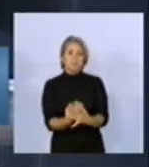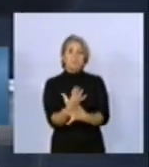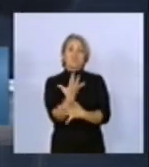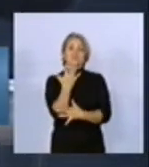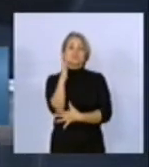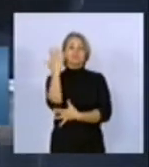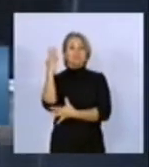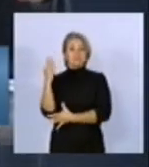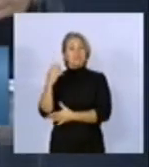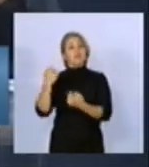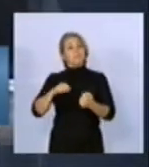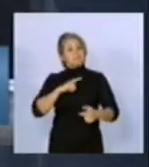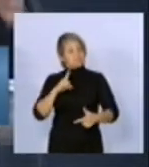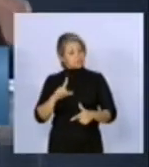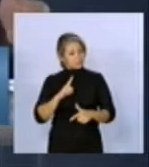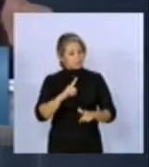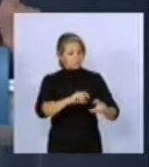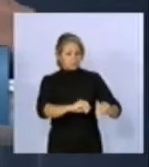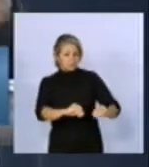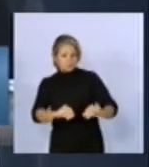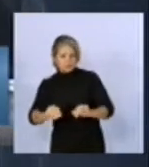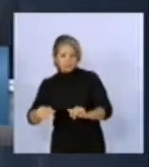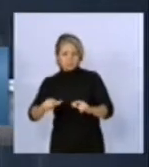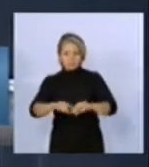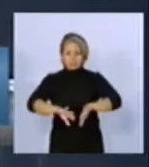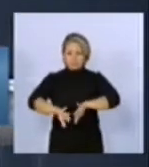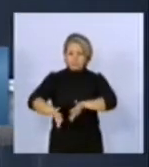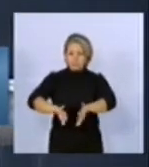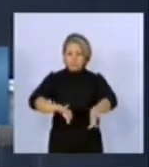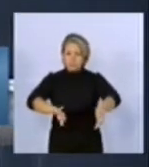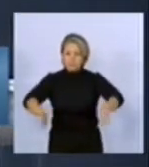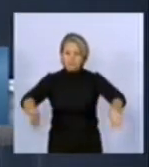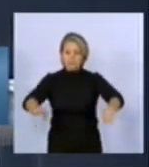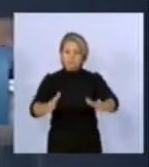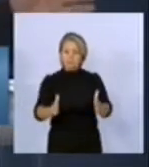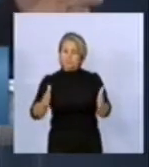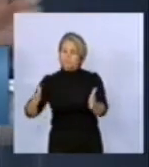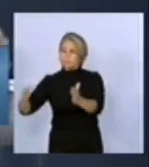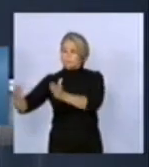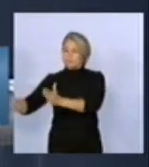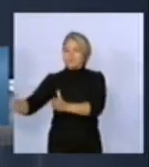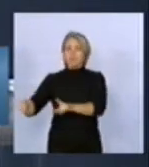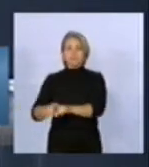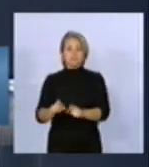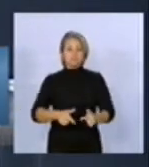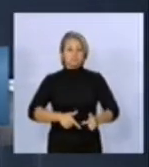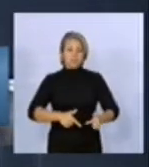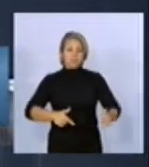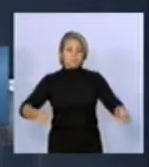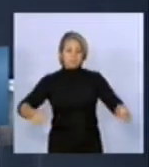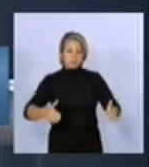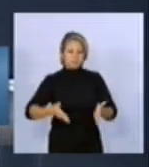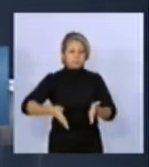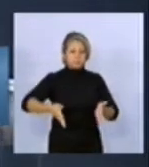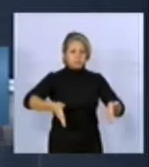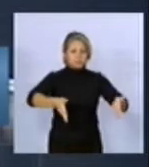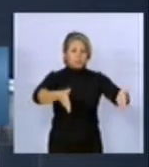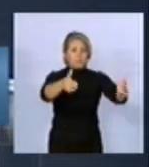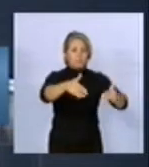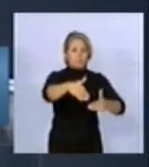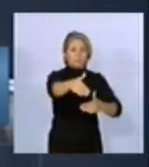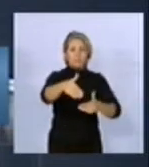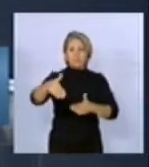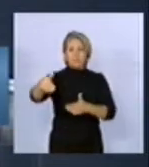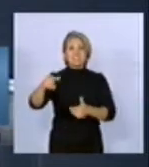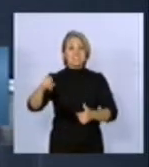Tem que haver uma mudança de terraço de espaçamento Como já foi dito aqui no tamanho do estado iões Sem